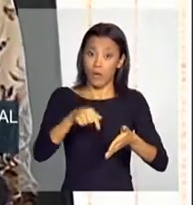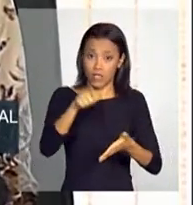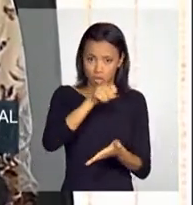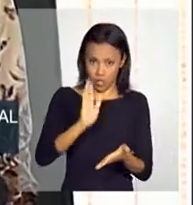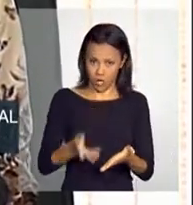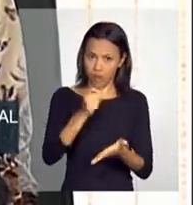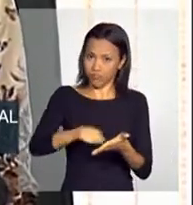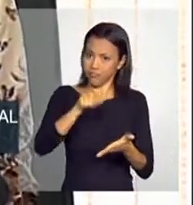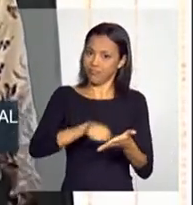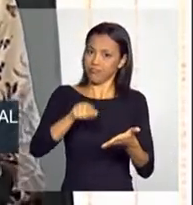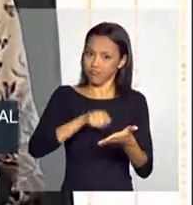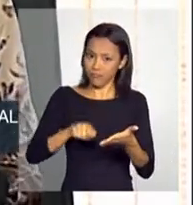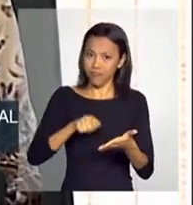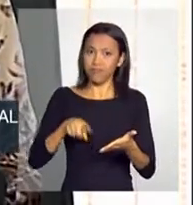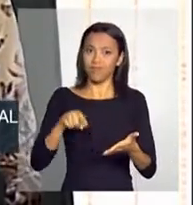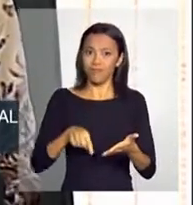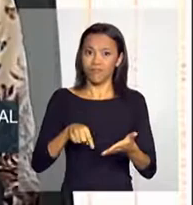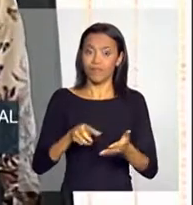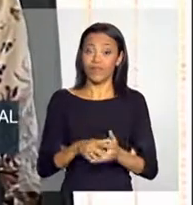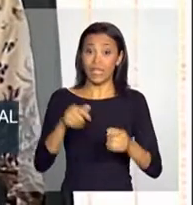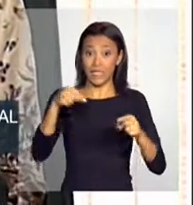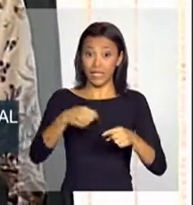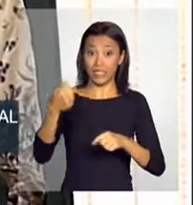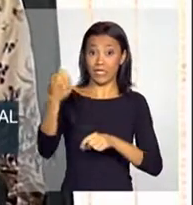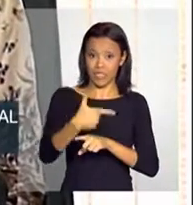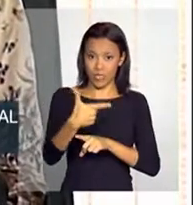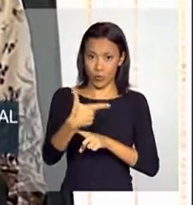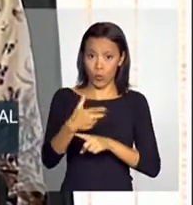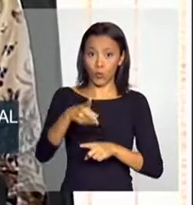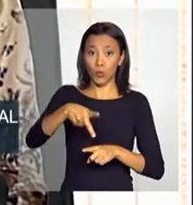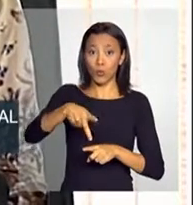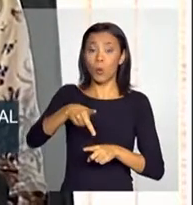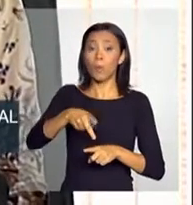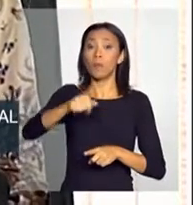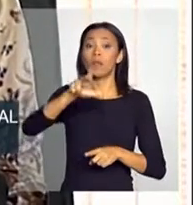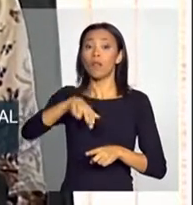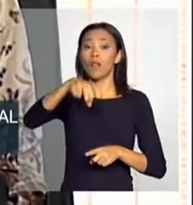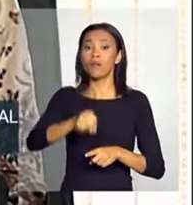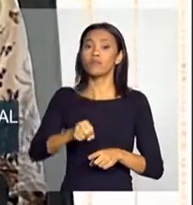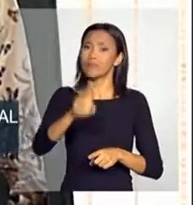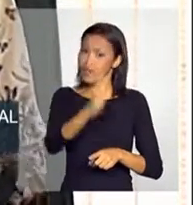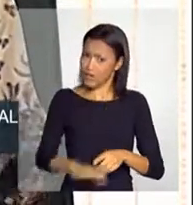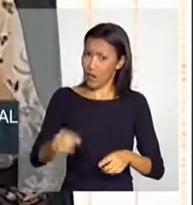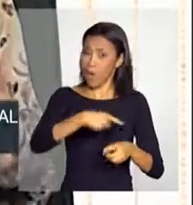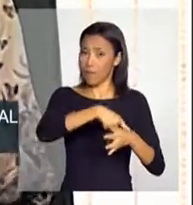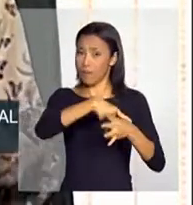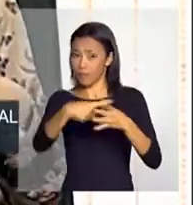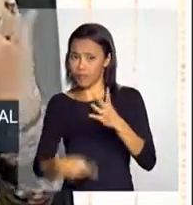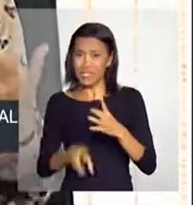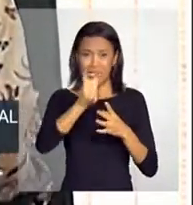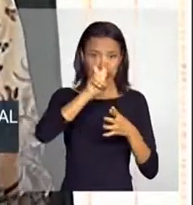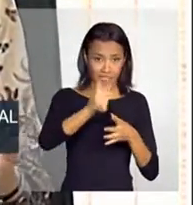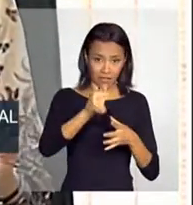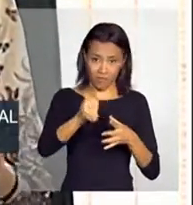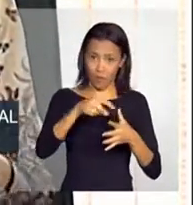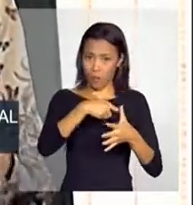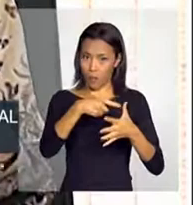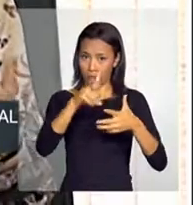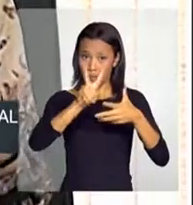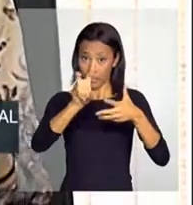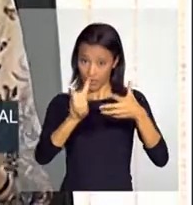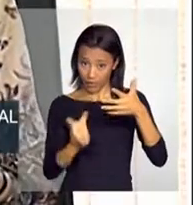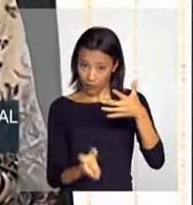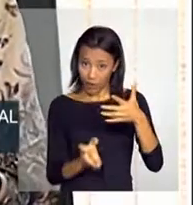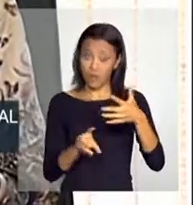produzido no âmbito deste tipo segundo plano nacional dos 5 eixos que vão desde a produção e disseminação